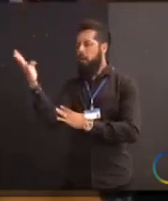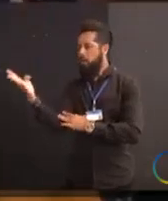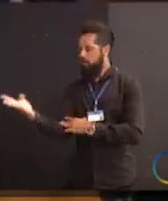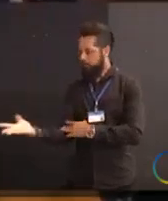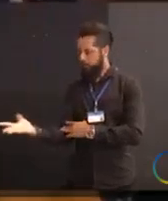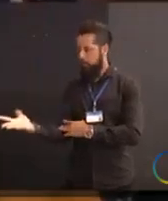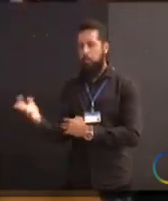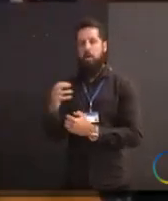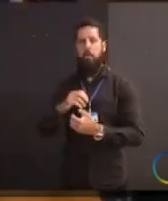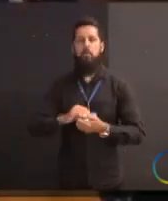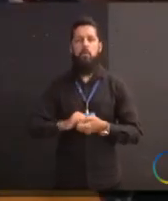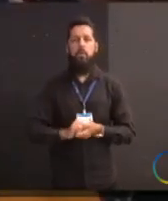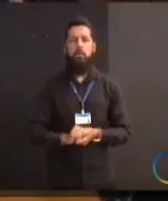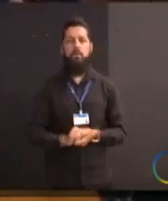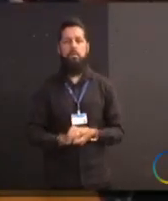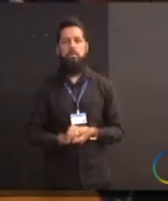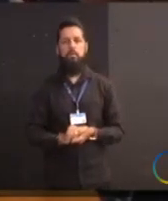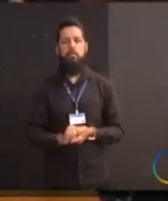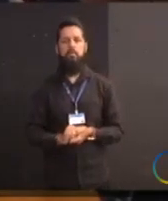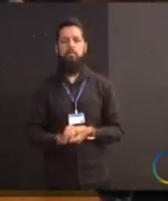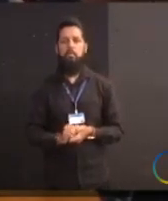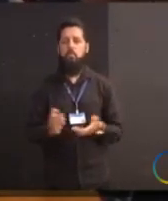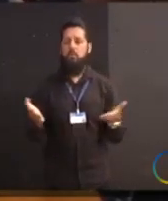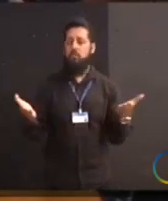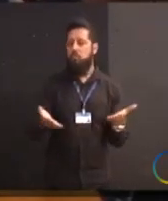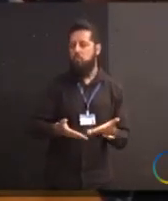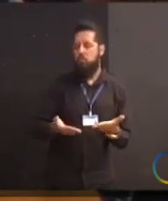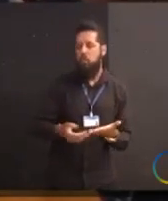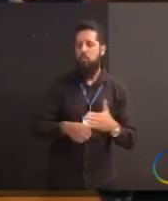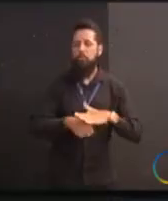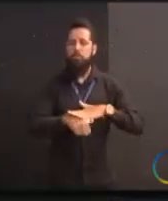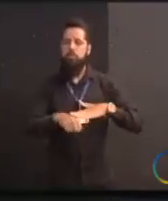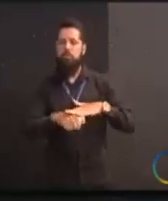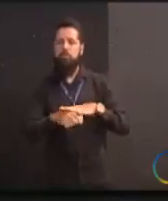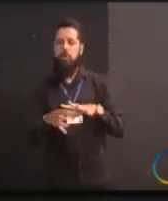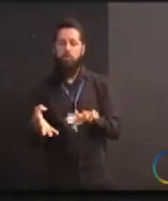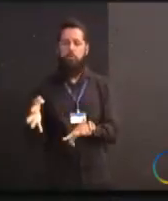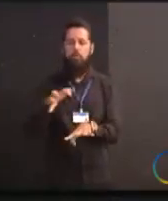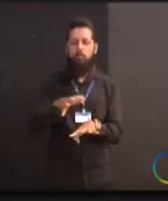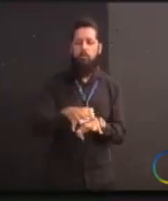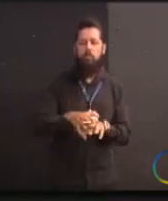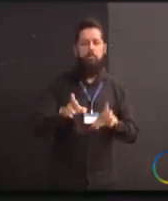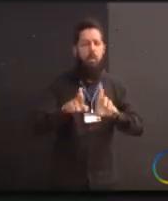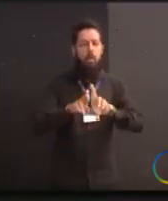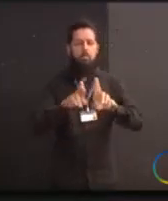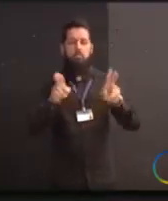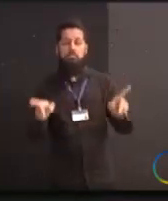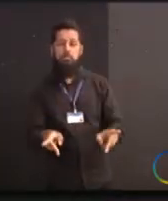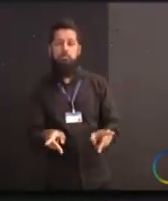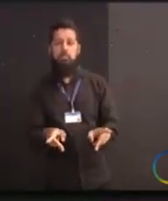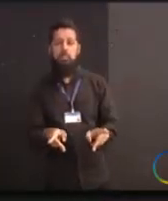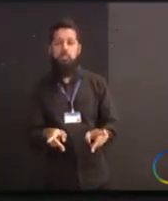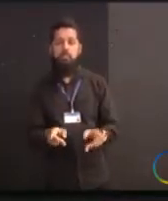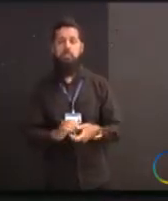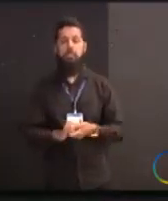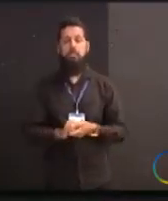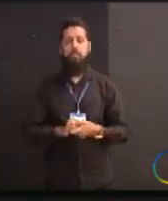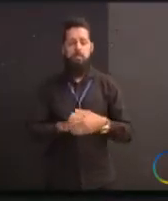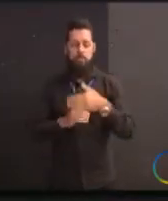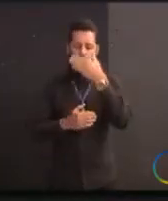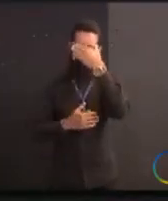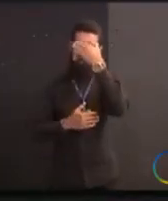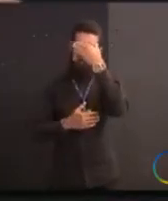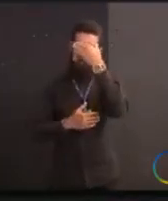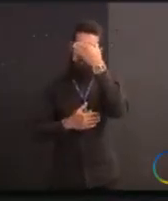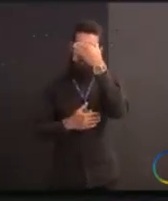respeito pelas diferenças, diversidade e inclusão. O Chico, sem poder entender tudo